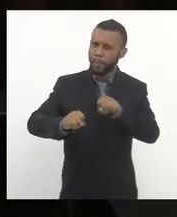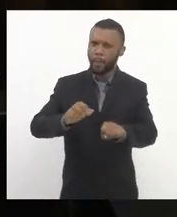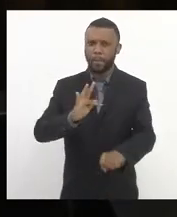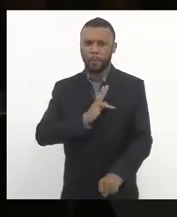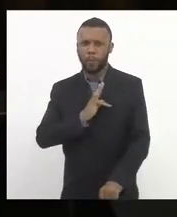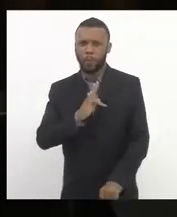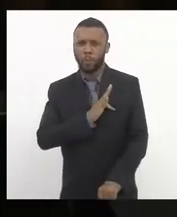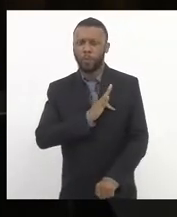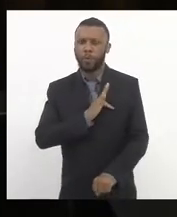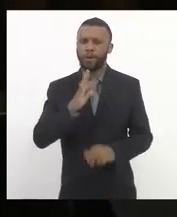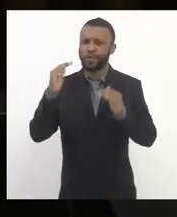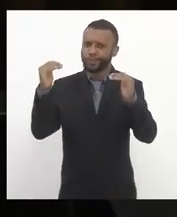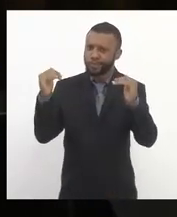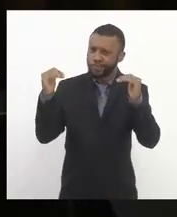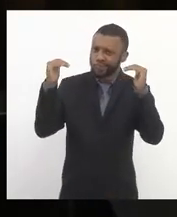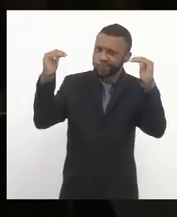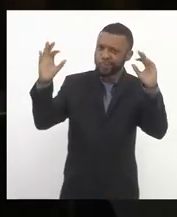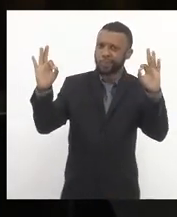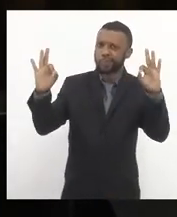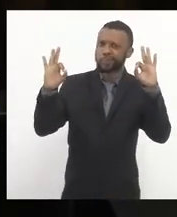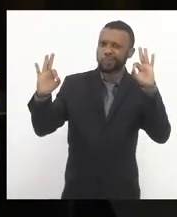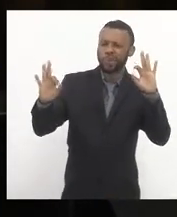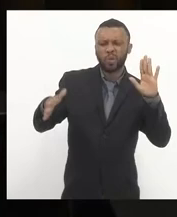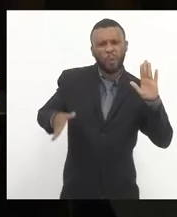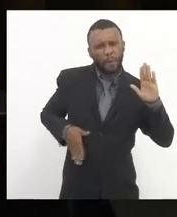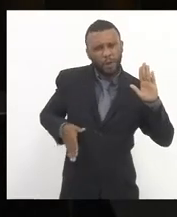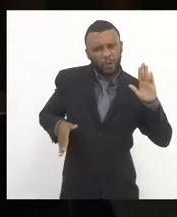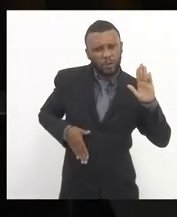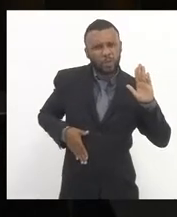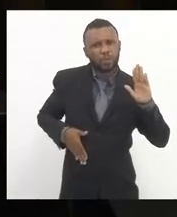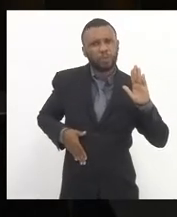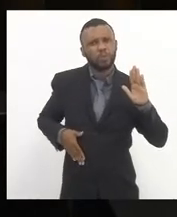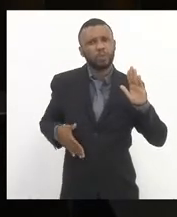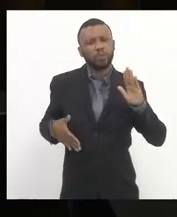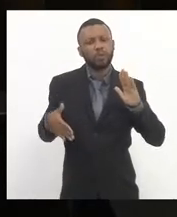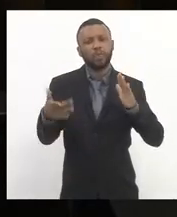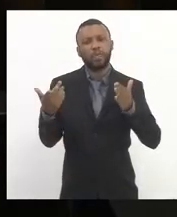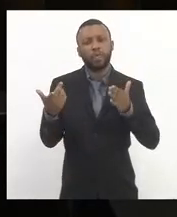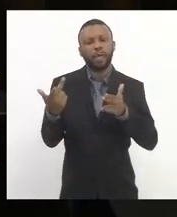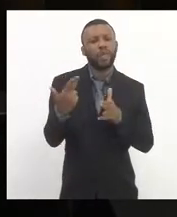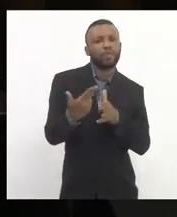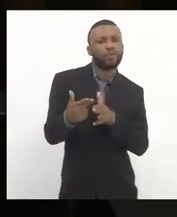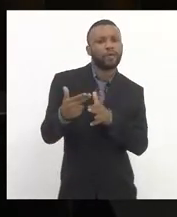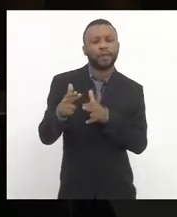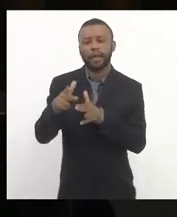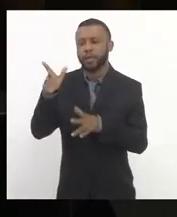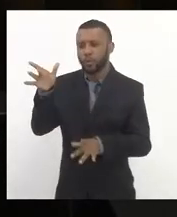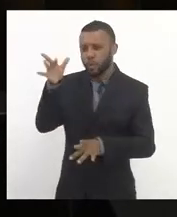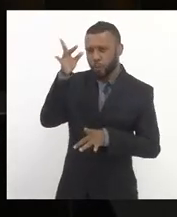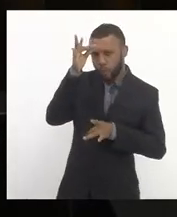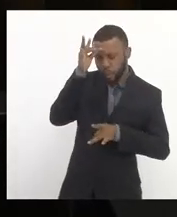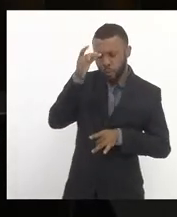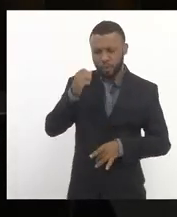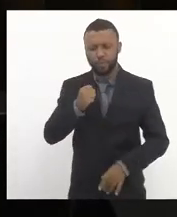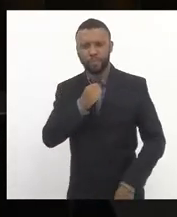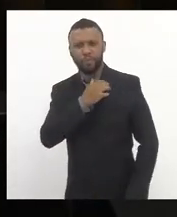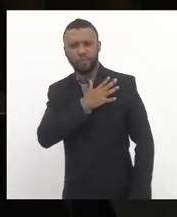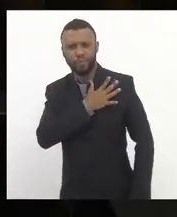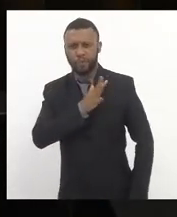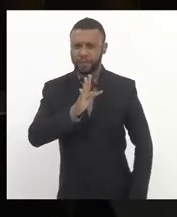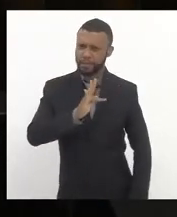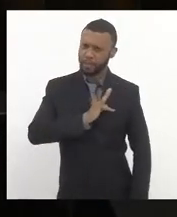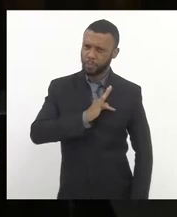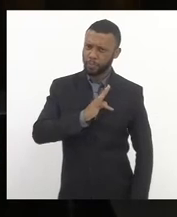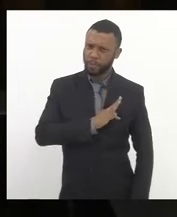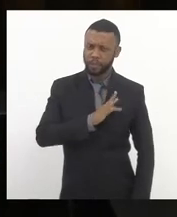alto escalão, que são bandidos travestidos de farda que tomam conta da Polícia